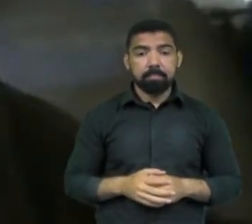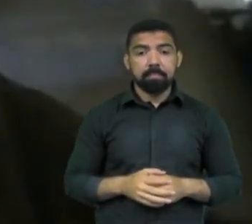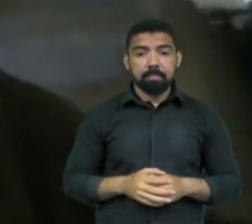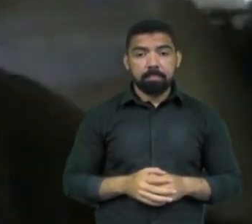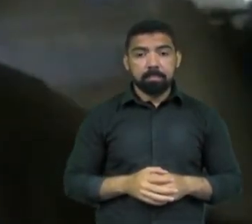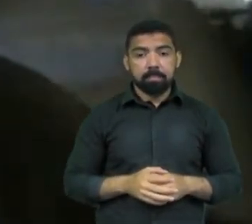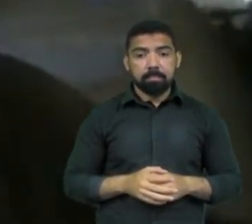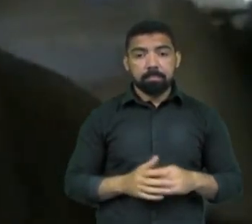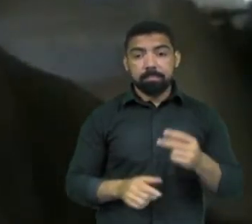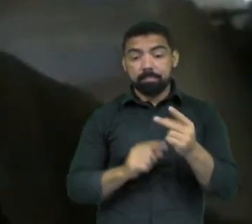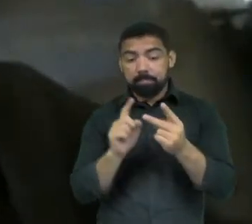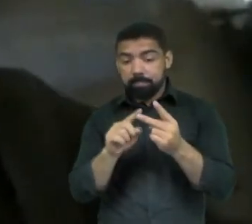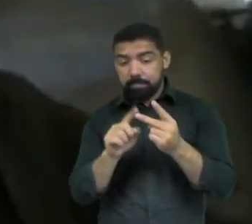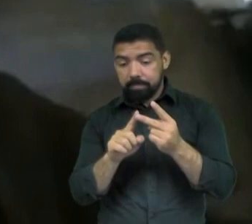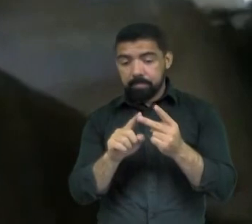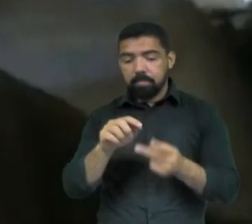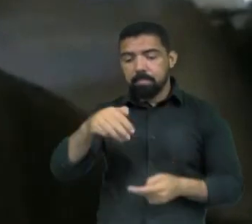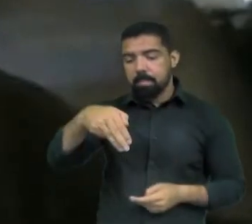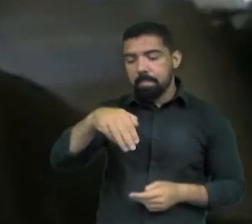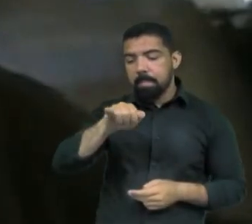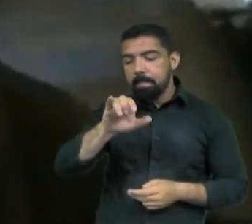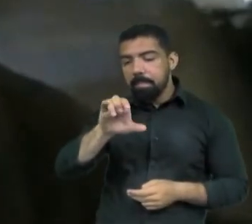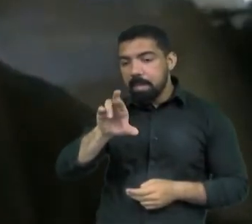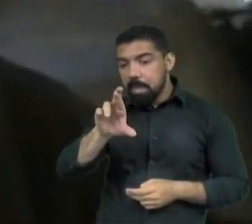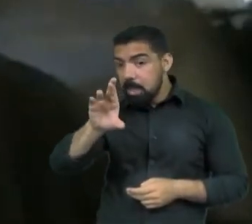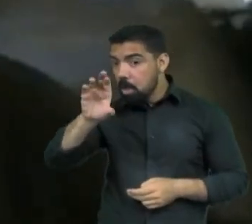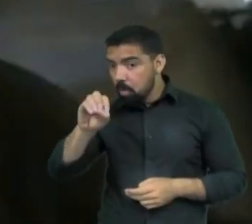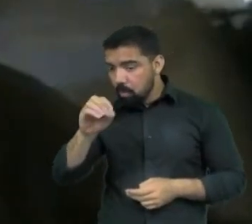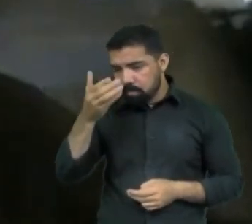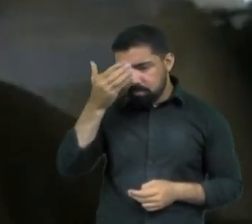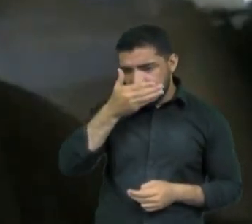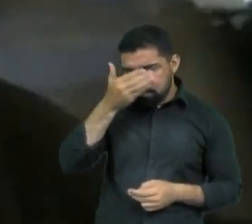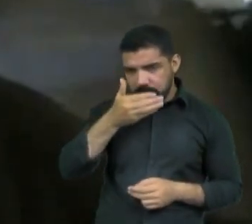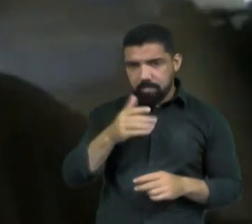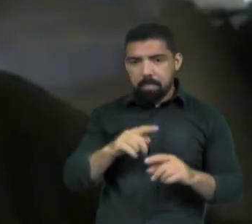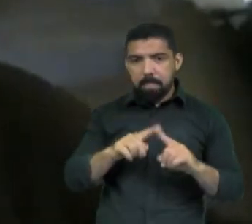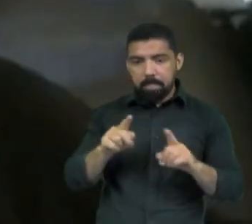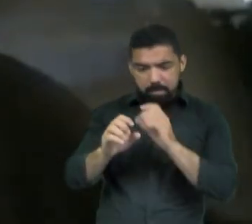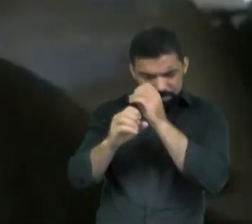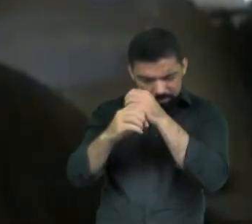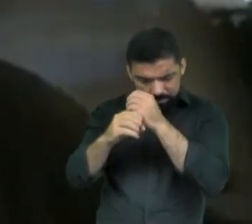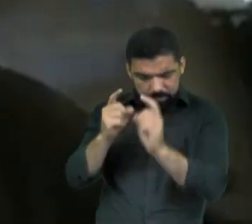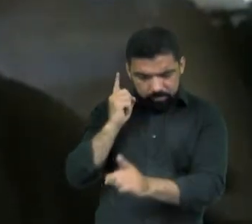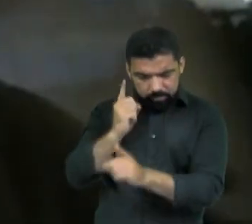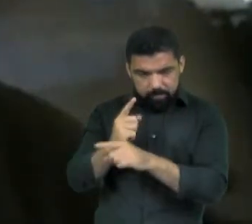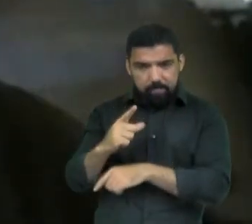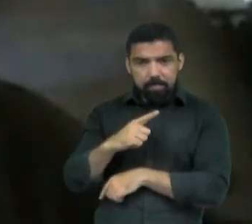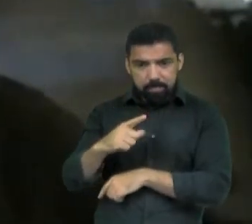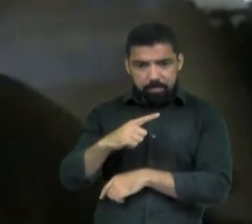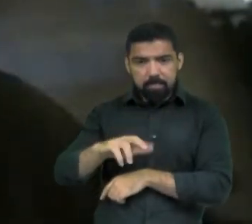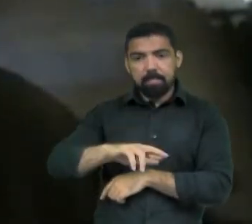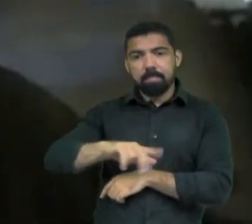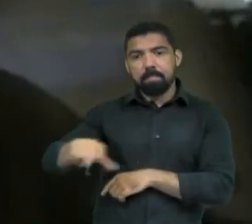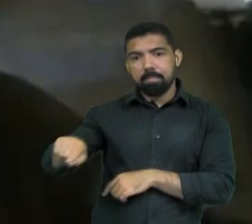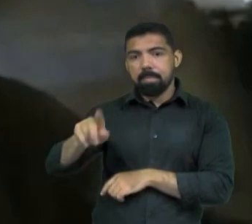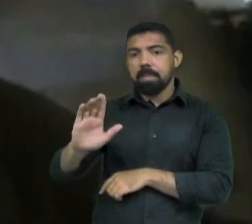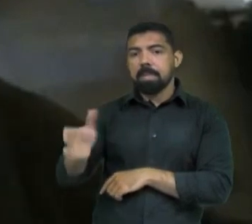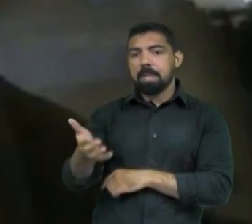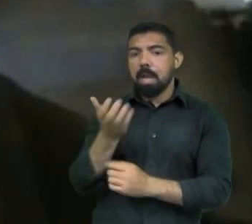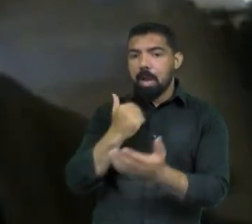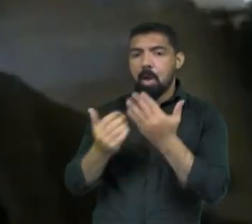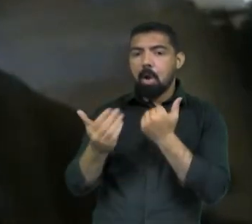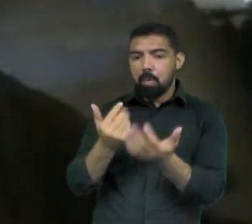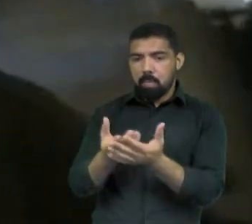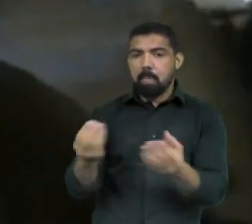os microplásticos. Microplásticos a gente não pode ver, mas a gente consegue ver eles no microscópio. E vários organismos têm ingerido uma grande quantidade